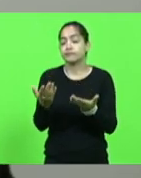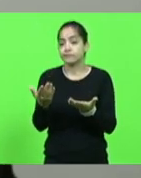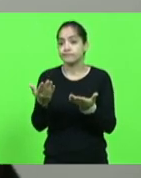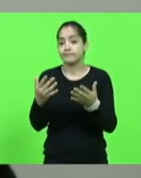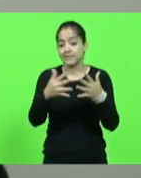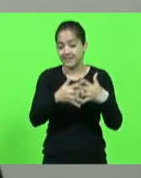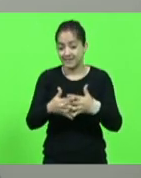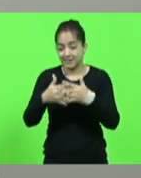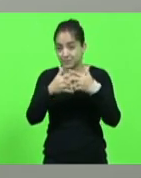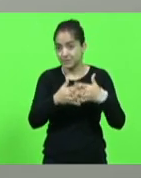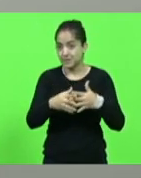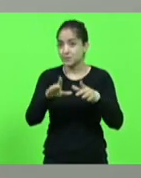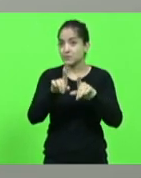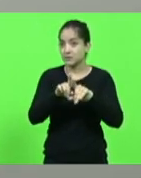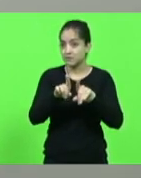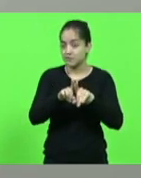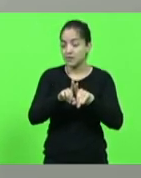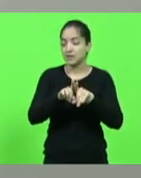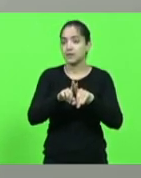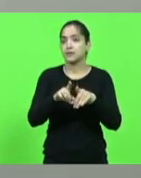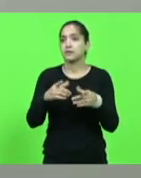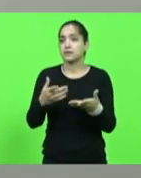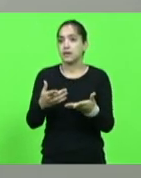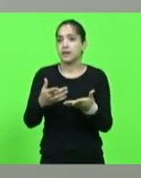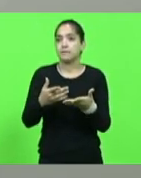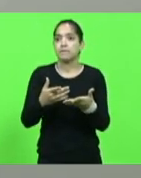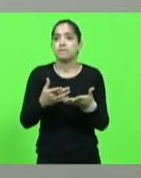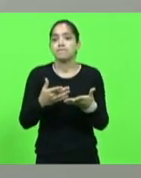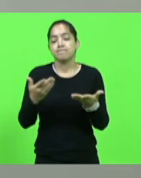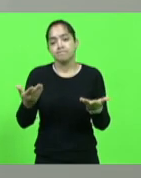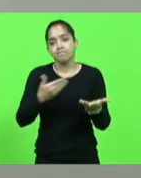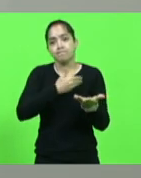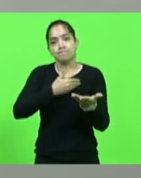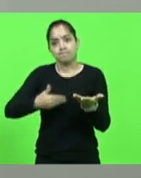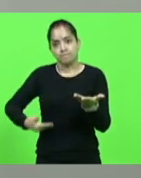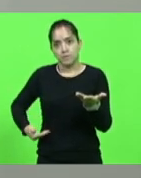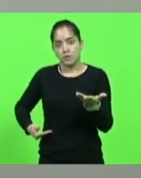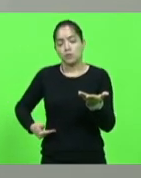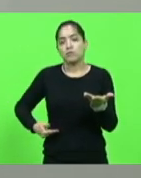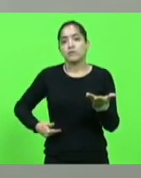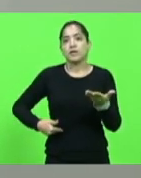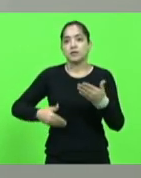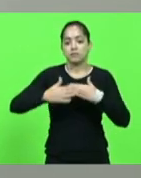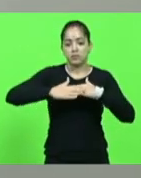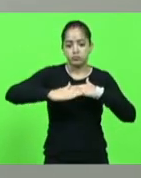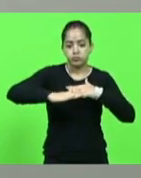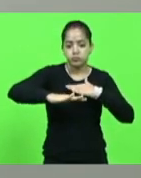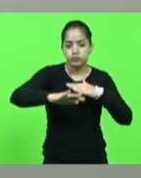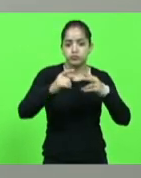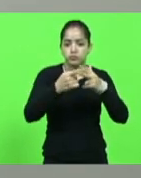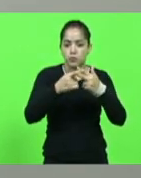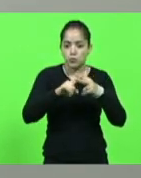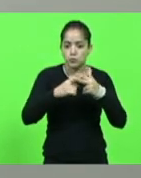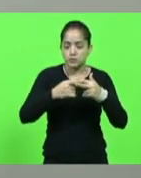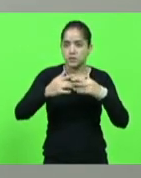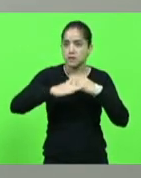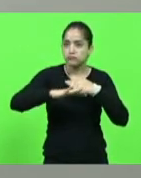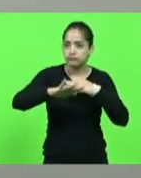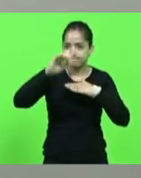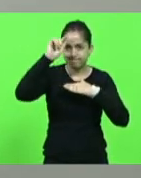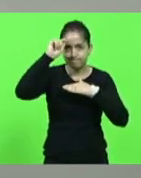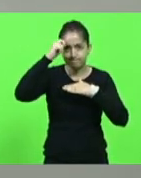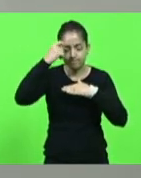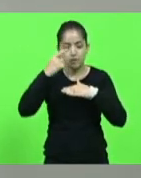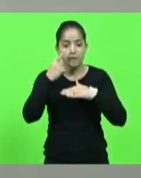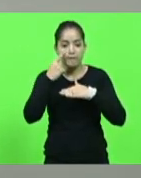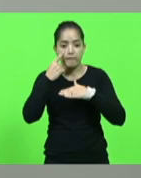nós precisamos que o governo do estado faça um tapa-buraco, dê uma